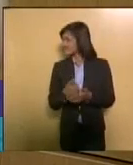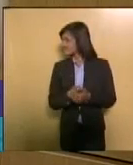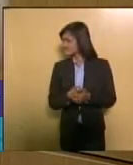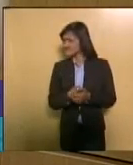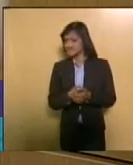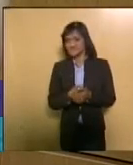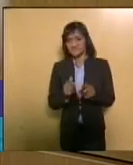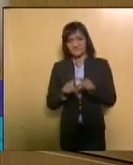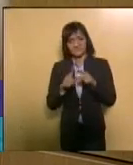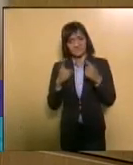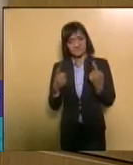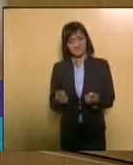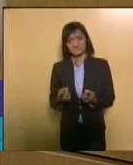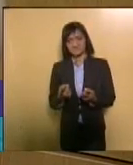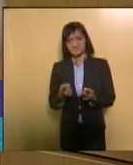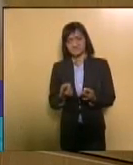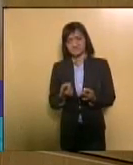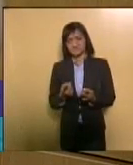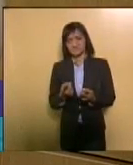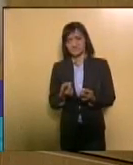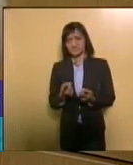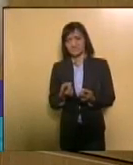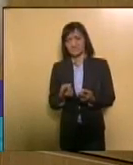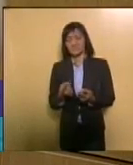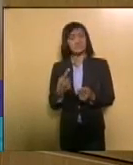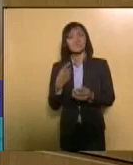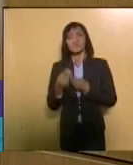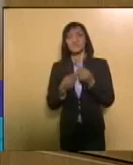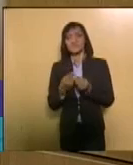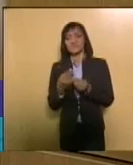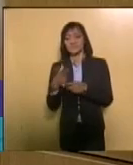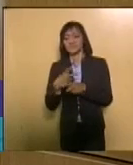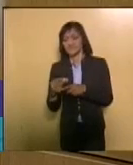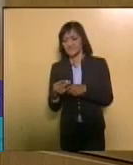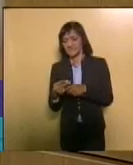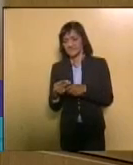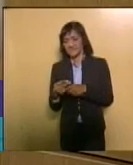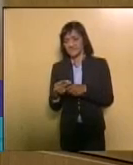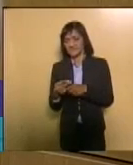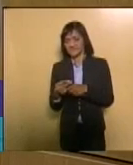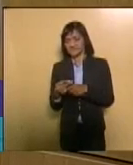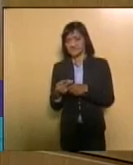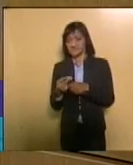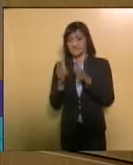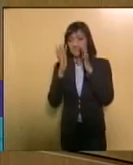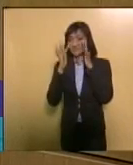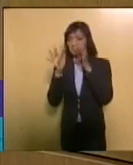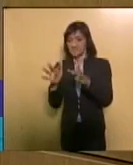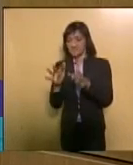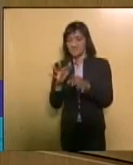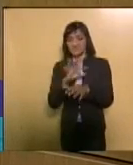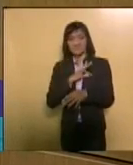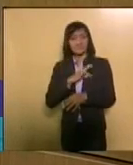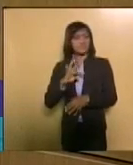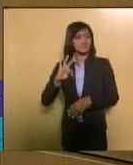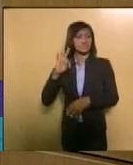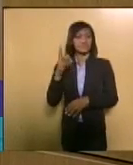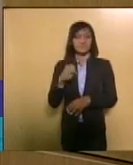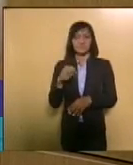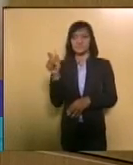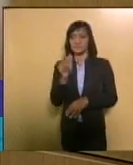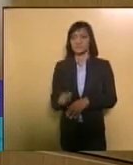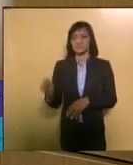Mas que que foi uma das das chaves pro Sucesso ele escutou as polícias pacto pela vida foi escutar todas as associações